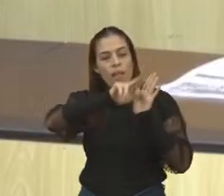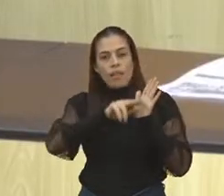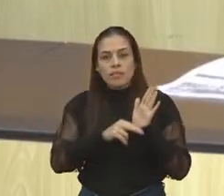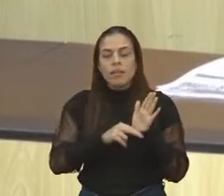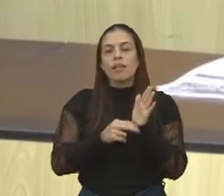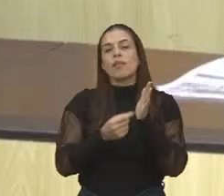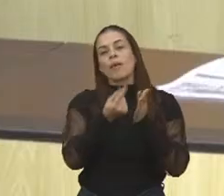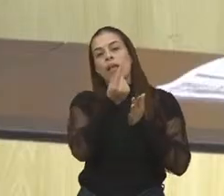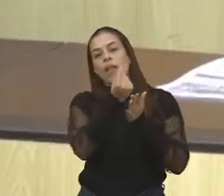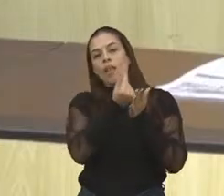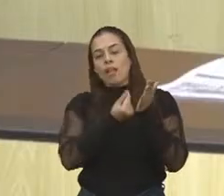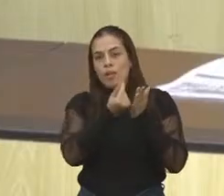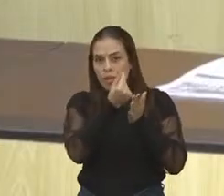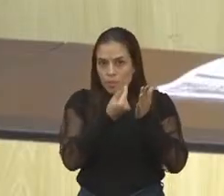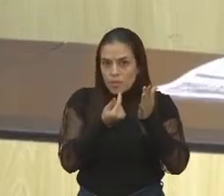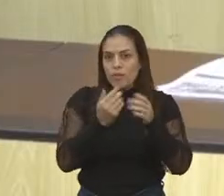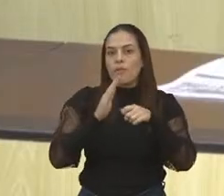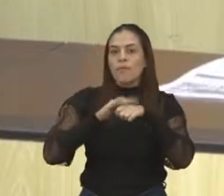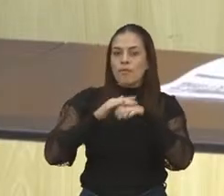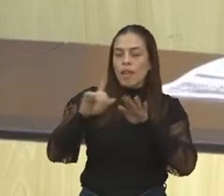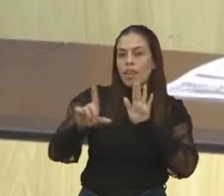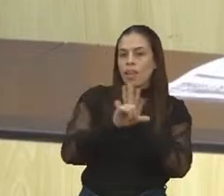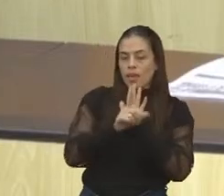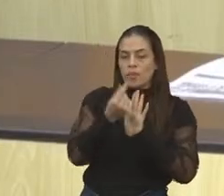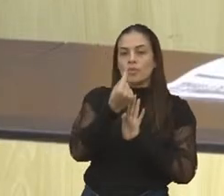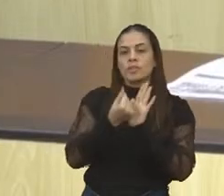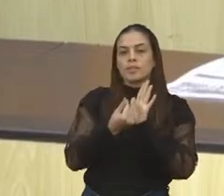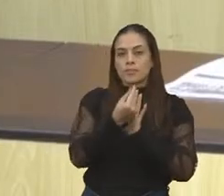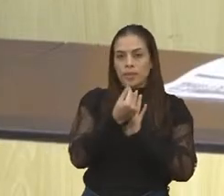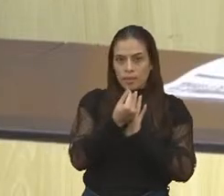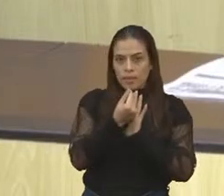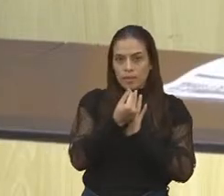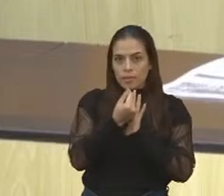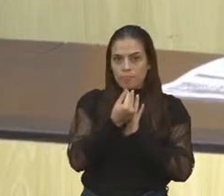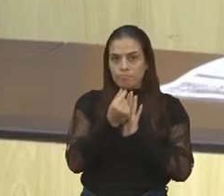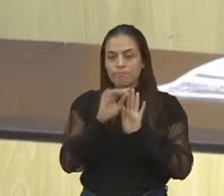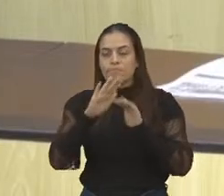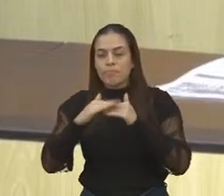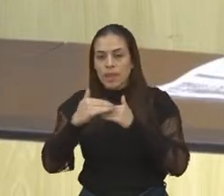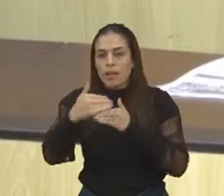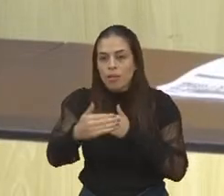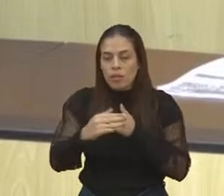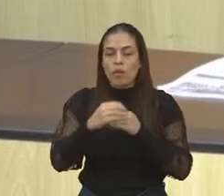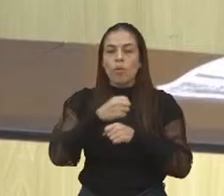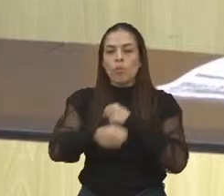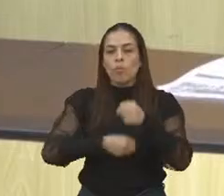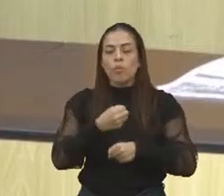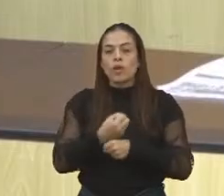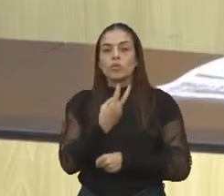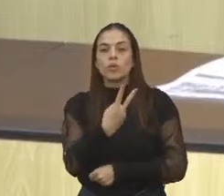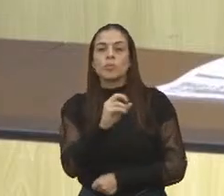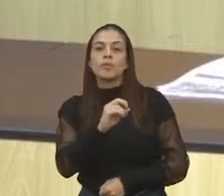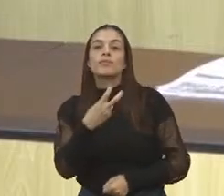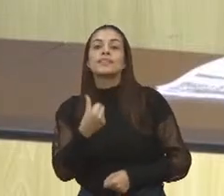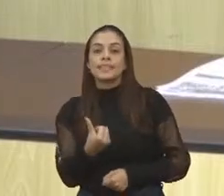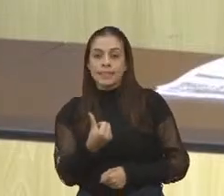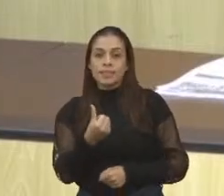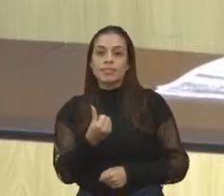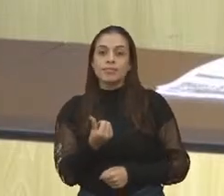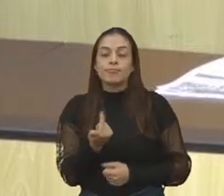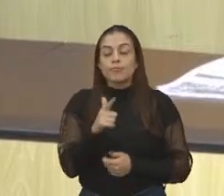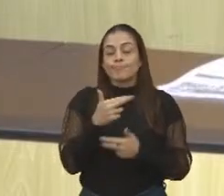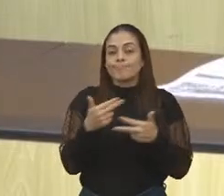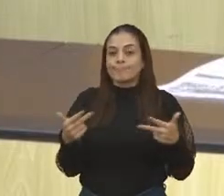a elaboração e execução da lei orçamentária para o exercício de 2026 e da outras